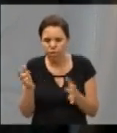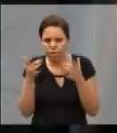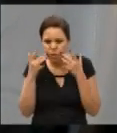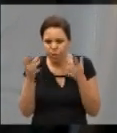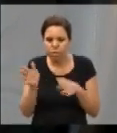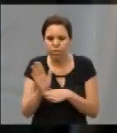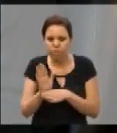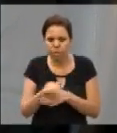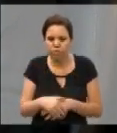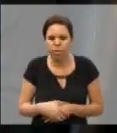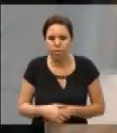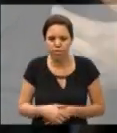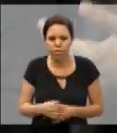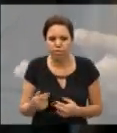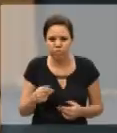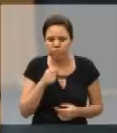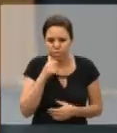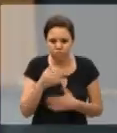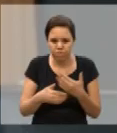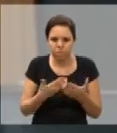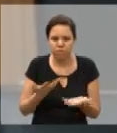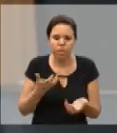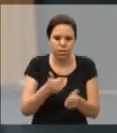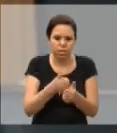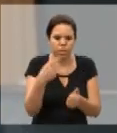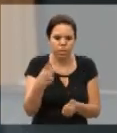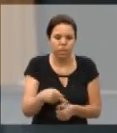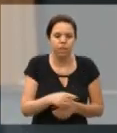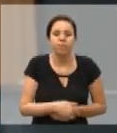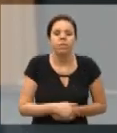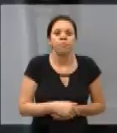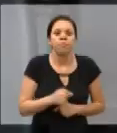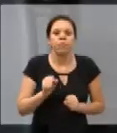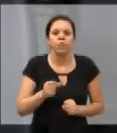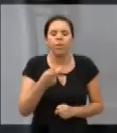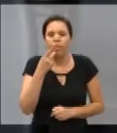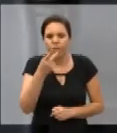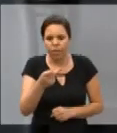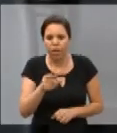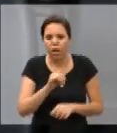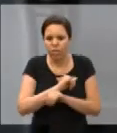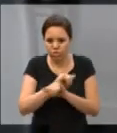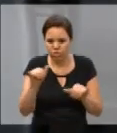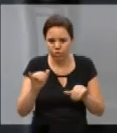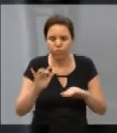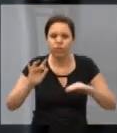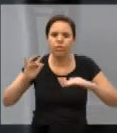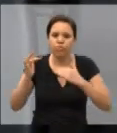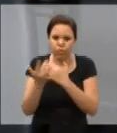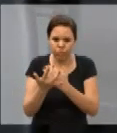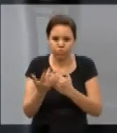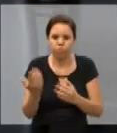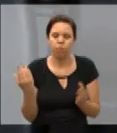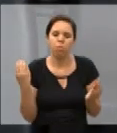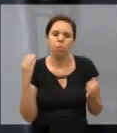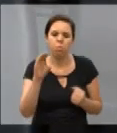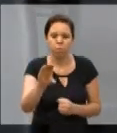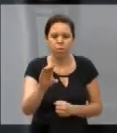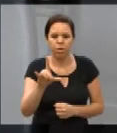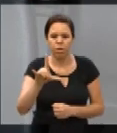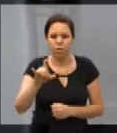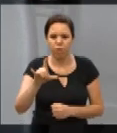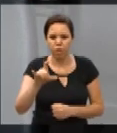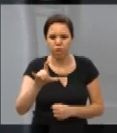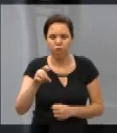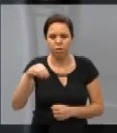cinema também, tô com umas coisas encaminhadas. Se o pessoal que quiser acompanhar então, na hora que puder falar, você vai divulgar na rede social? Eu acho que eu ponho na minha rede social mesmo, meu Instagram,